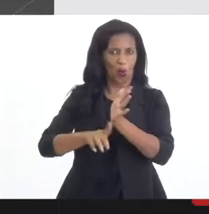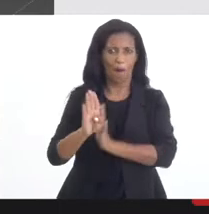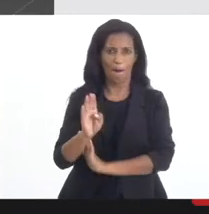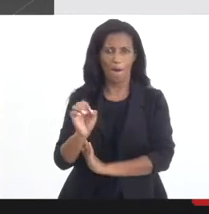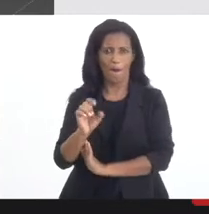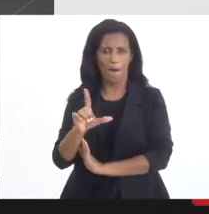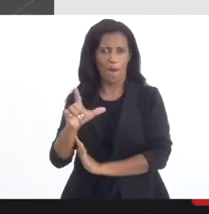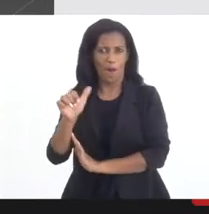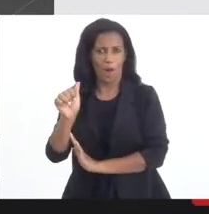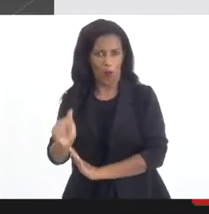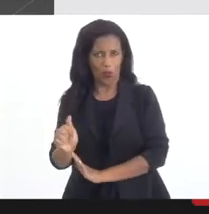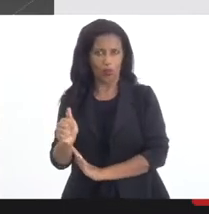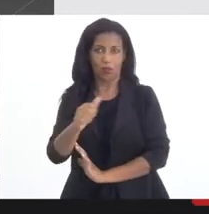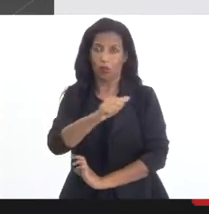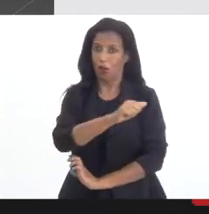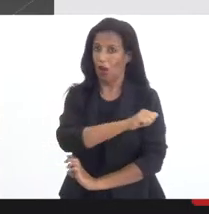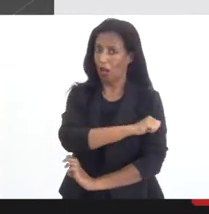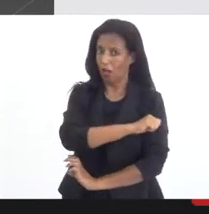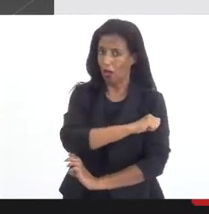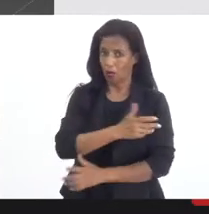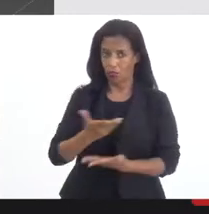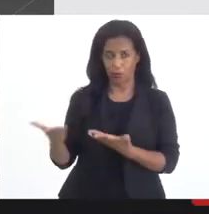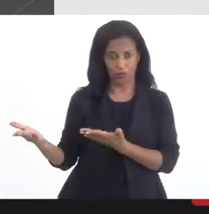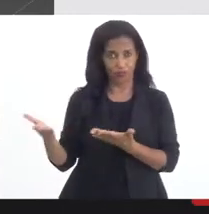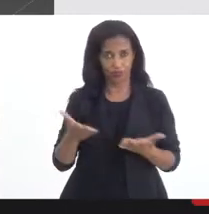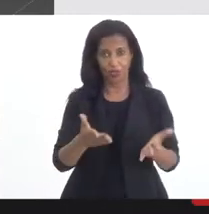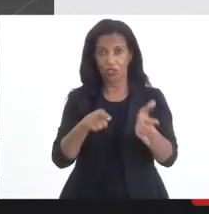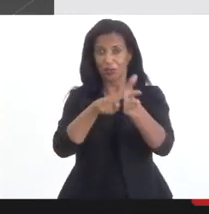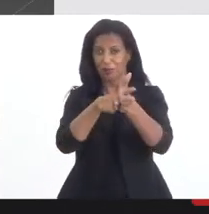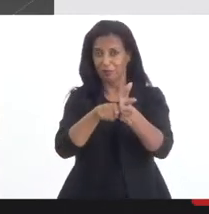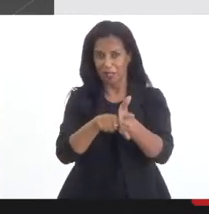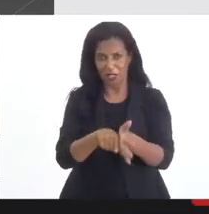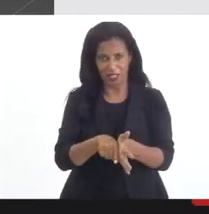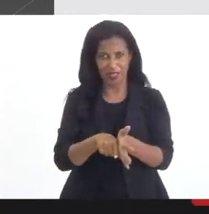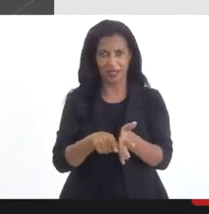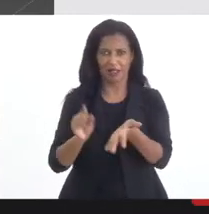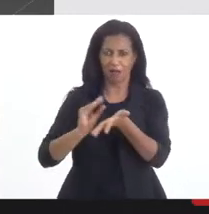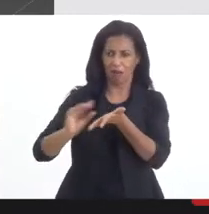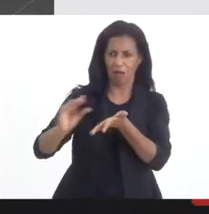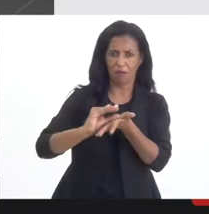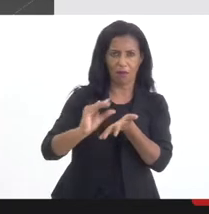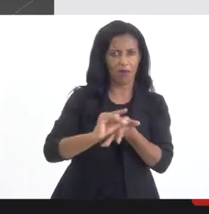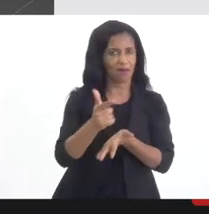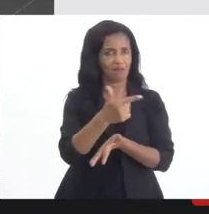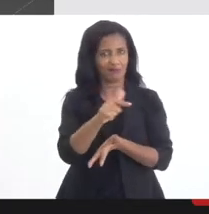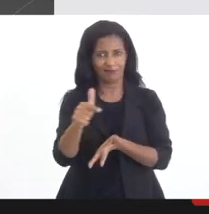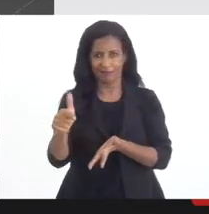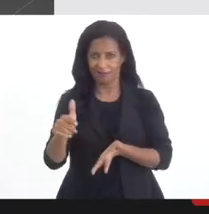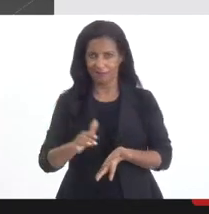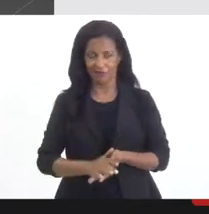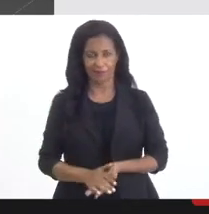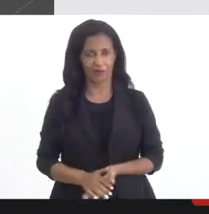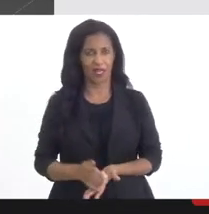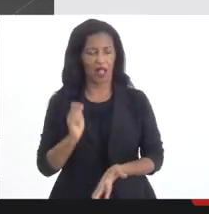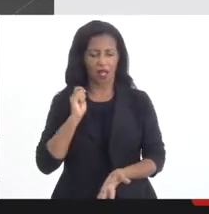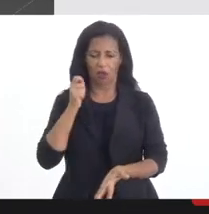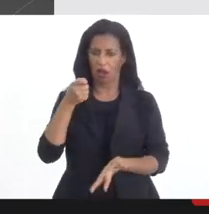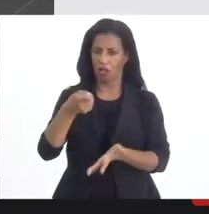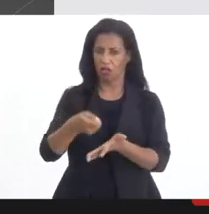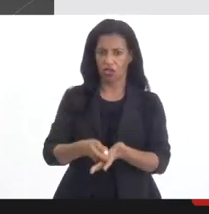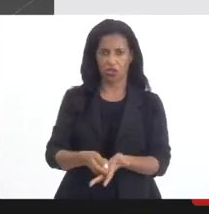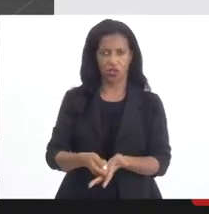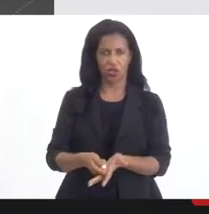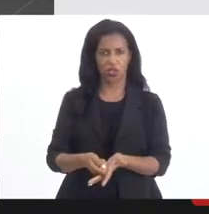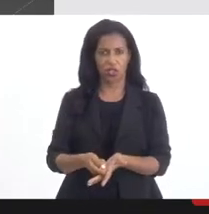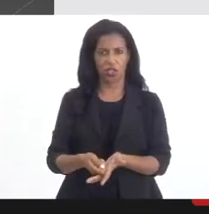para fixação do aluno, para as bolsas de pesquisa dos alunos. Ela não dá garantia